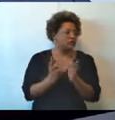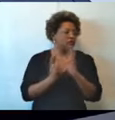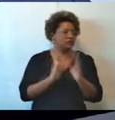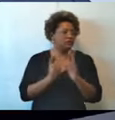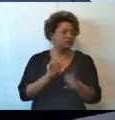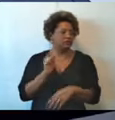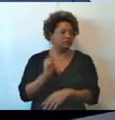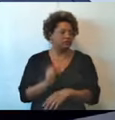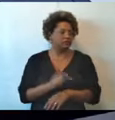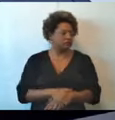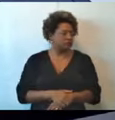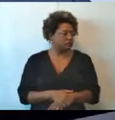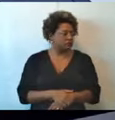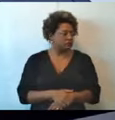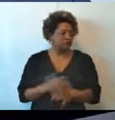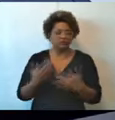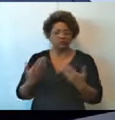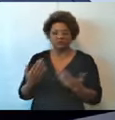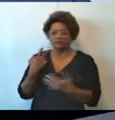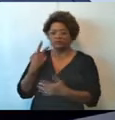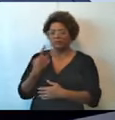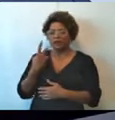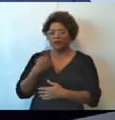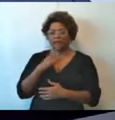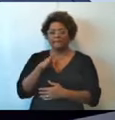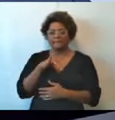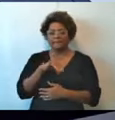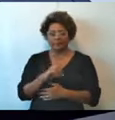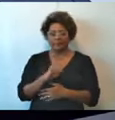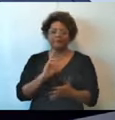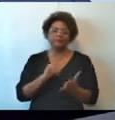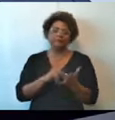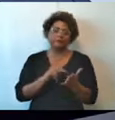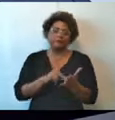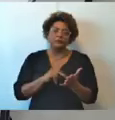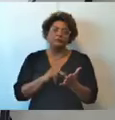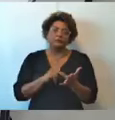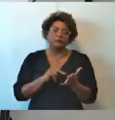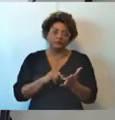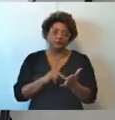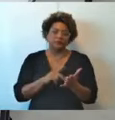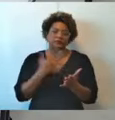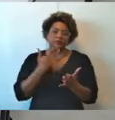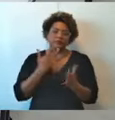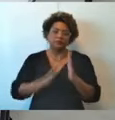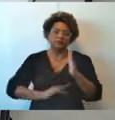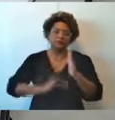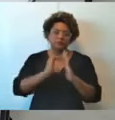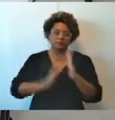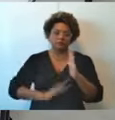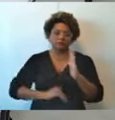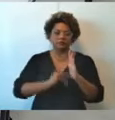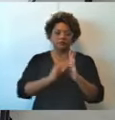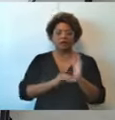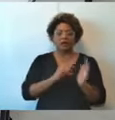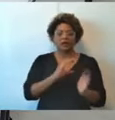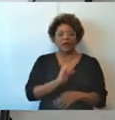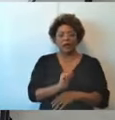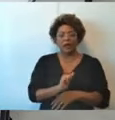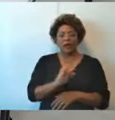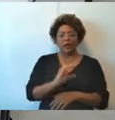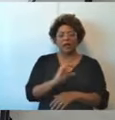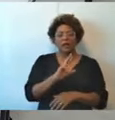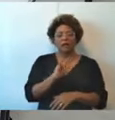Vereador Pablo, realmente, assim, quando você pinta com tinta acrílica, ela dura muito pouco. Só é que